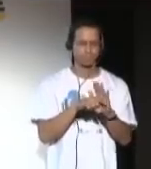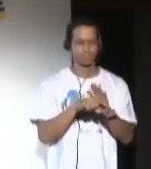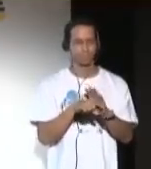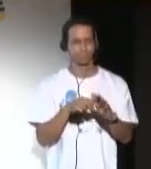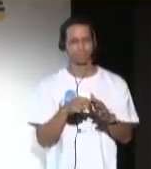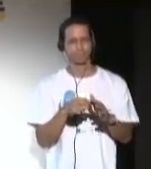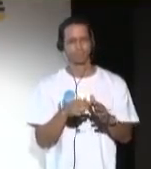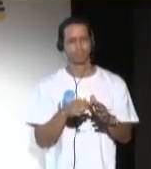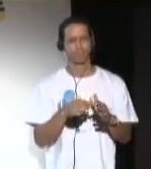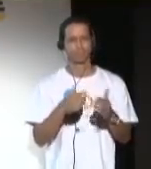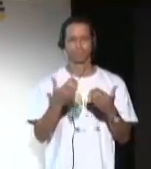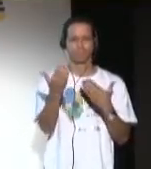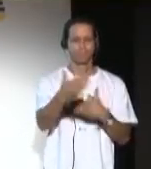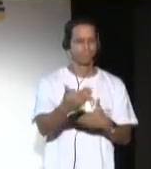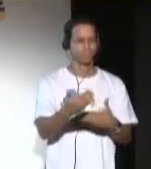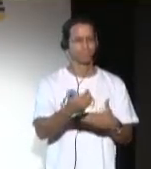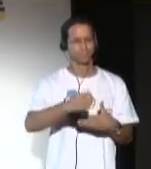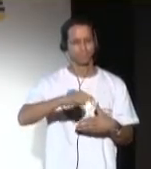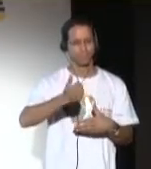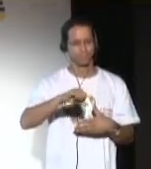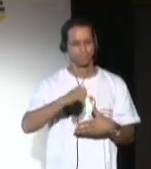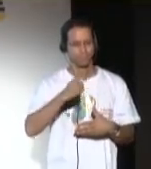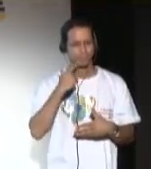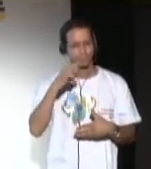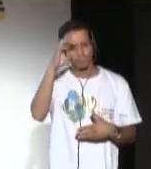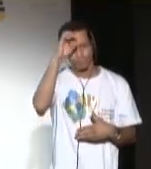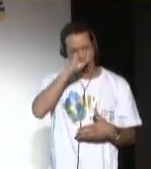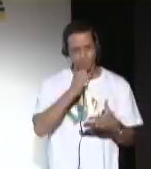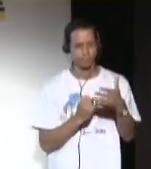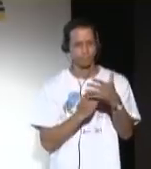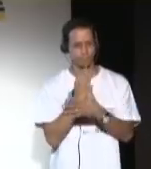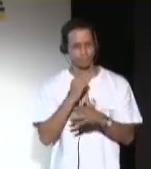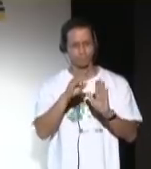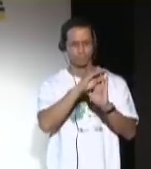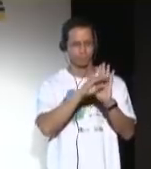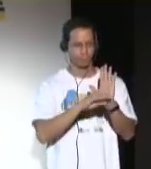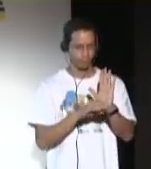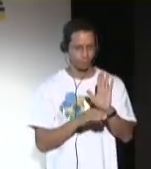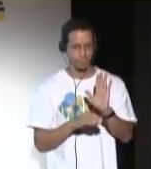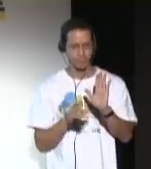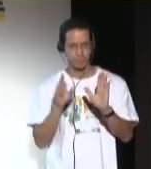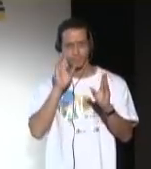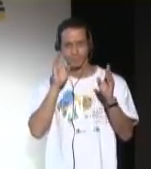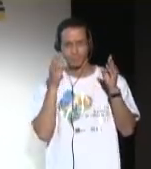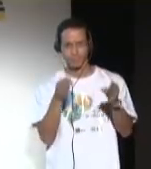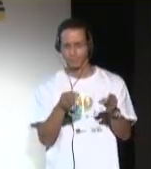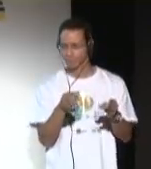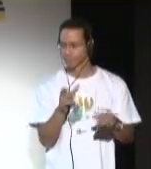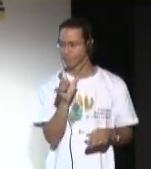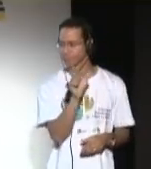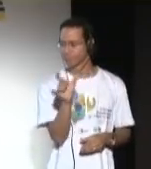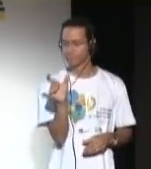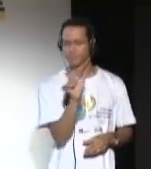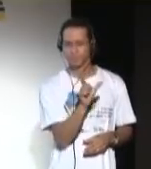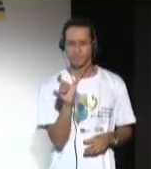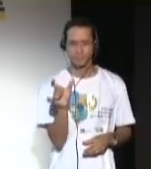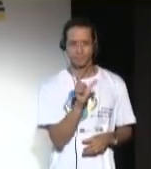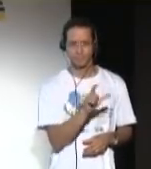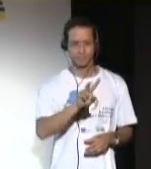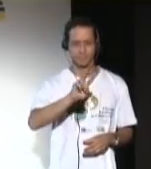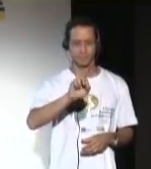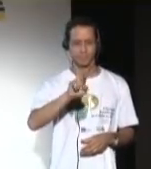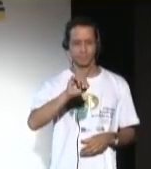análise, avaliação. Tem que aprender, criar e formular. É importante se focar aqui nos verbos dentro das